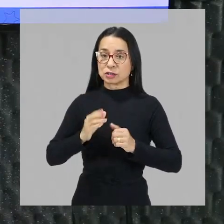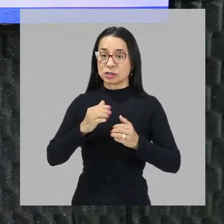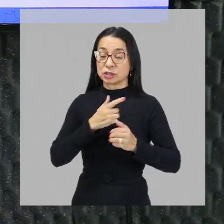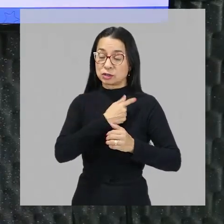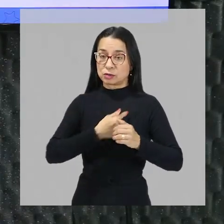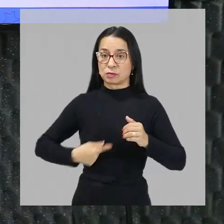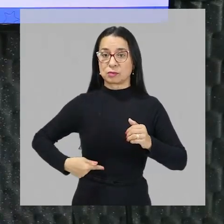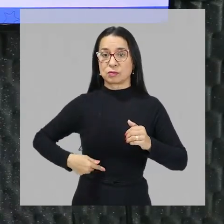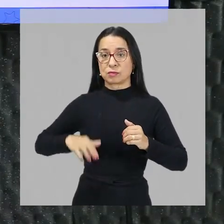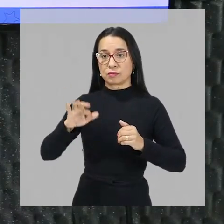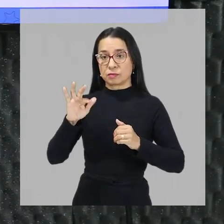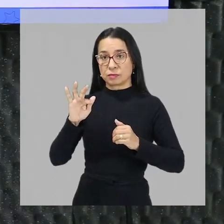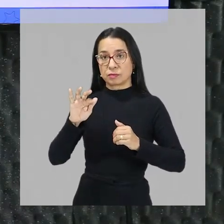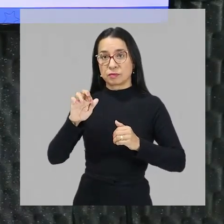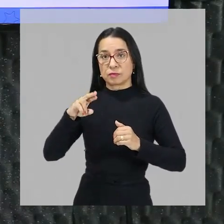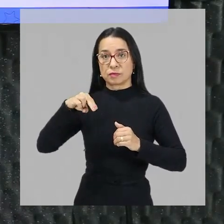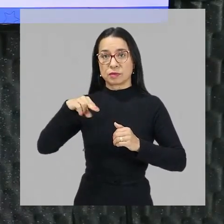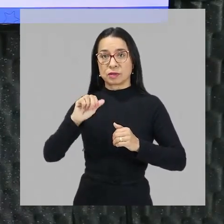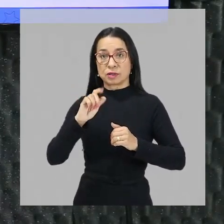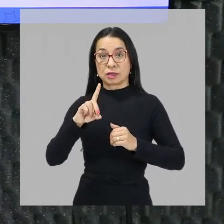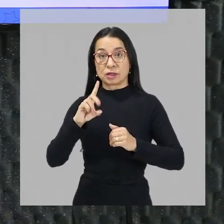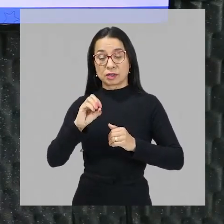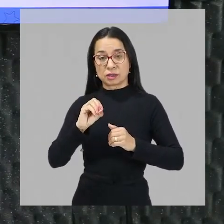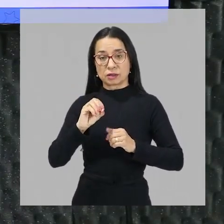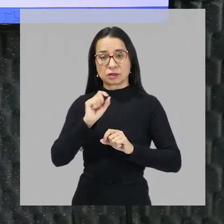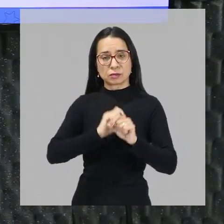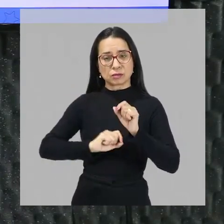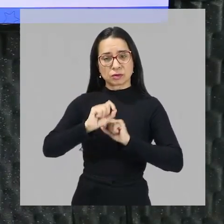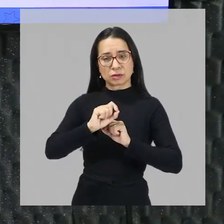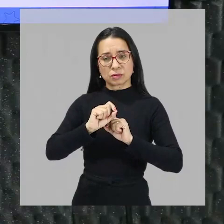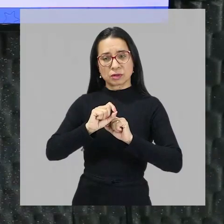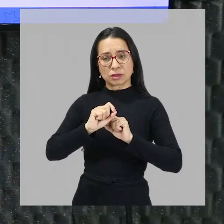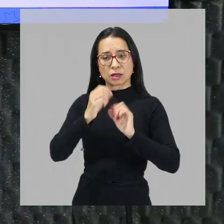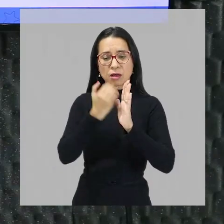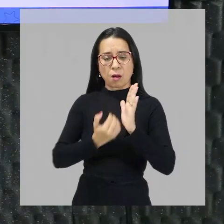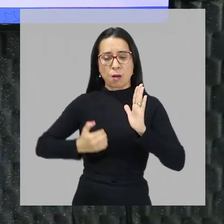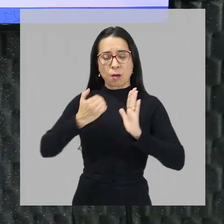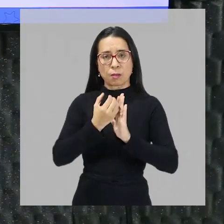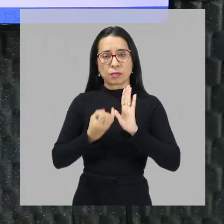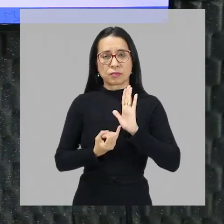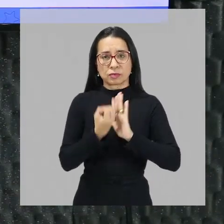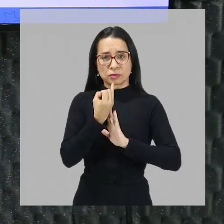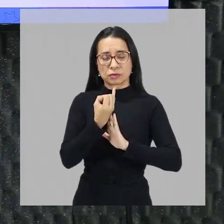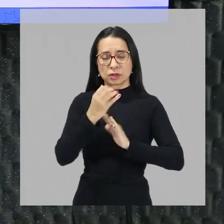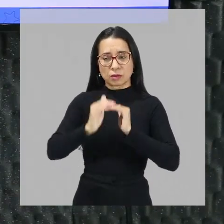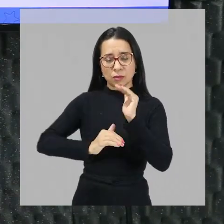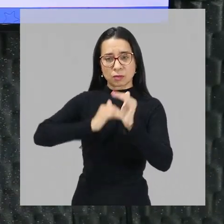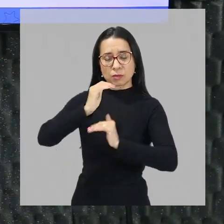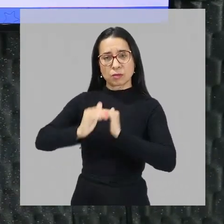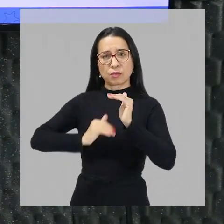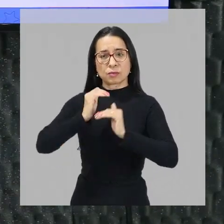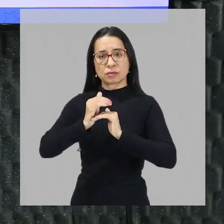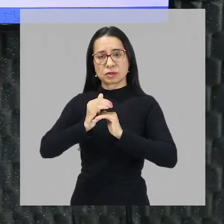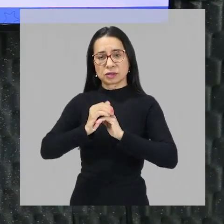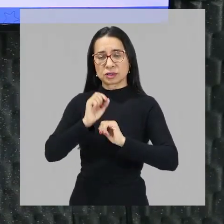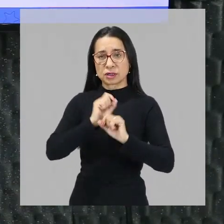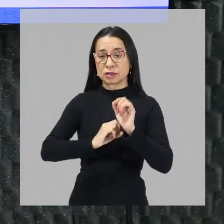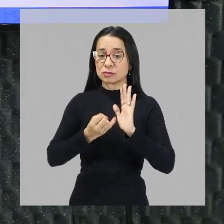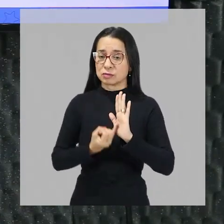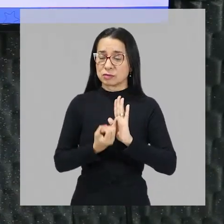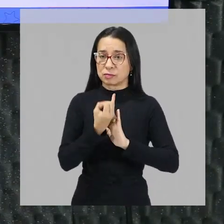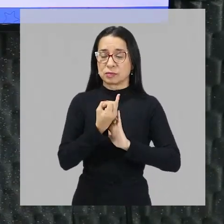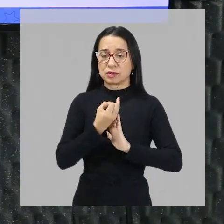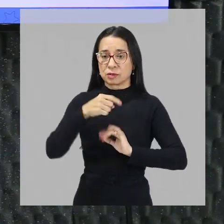o processo inflacionário no país. Ok? Nós temos aqui a primeira questão, que é um artigo da